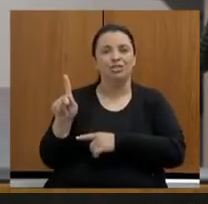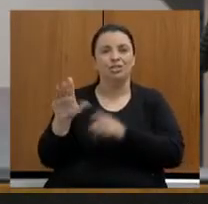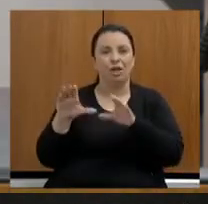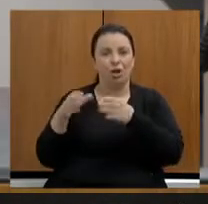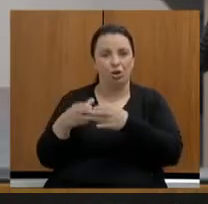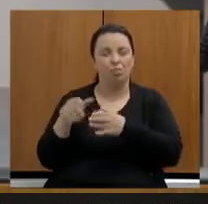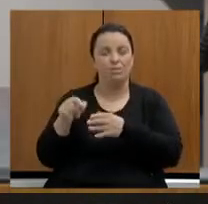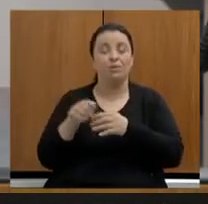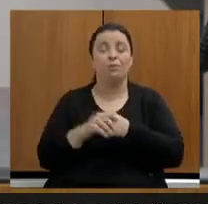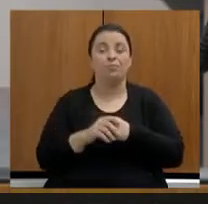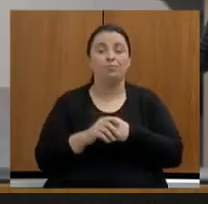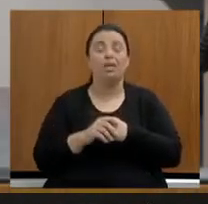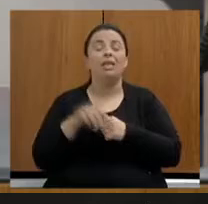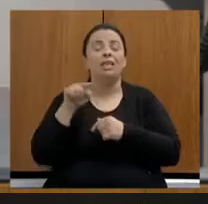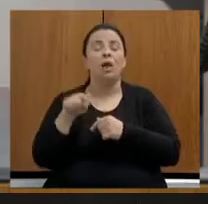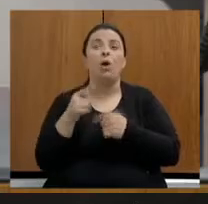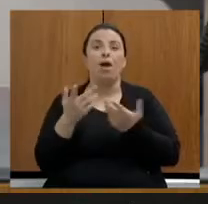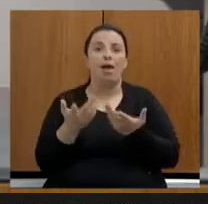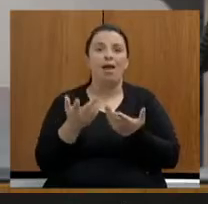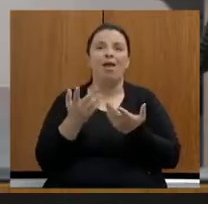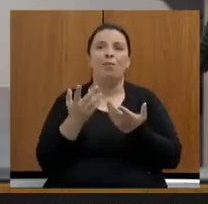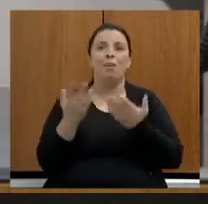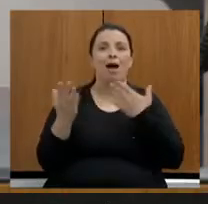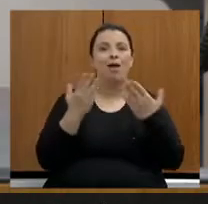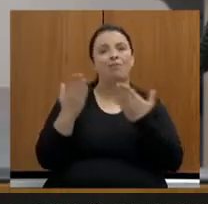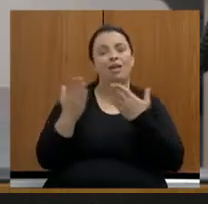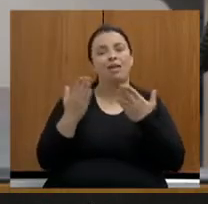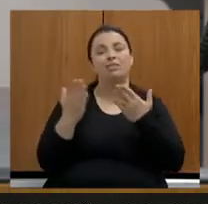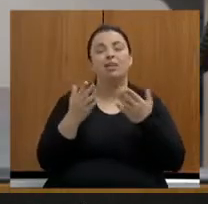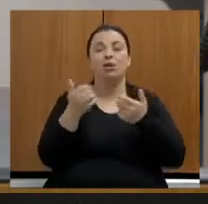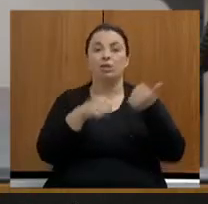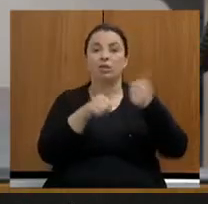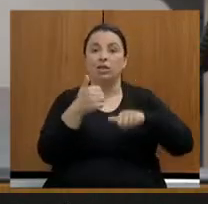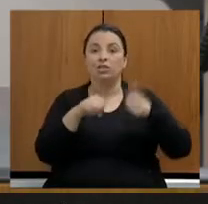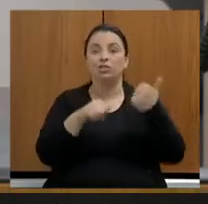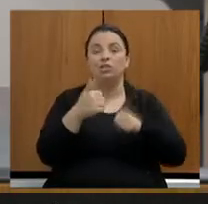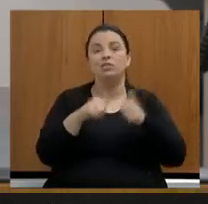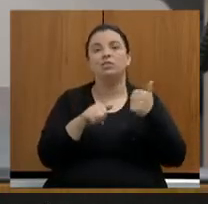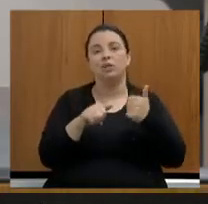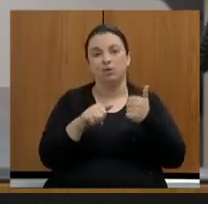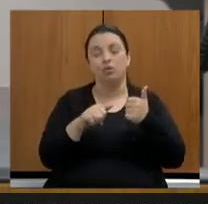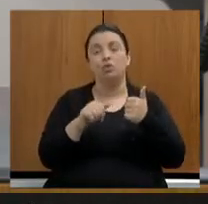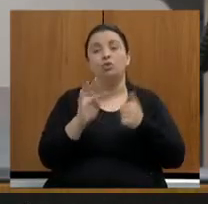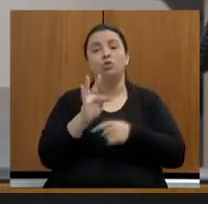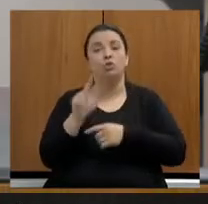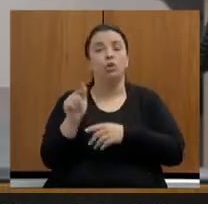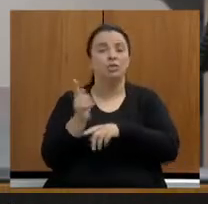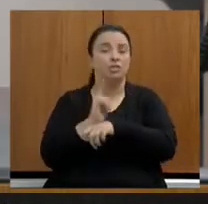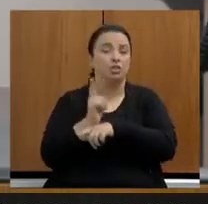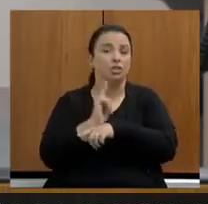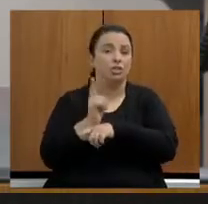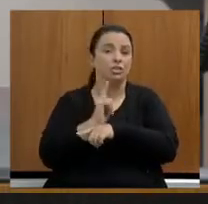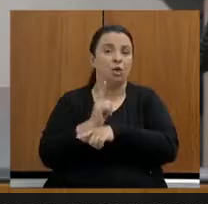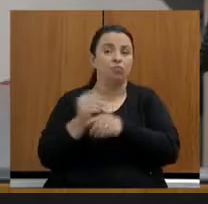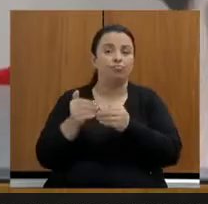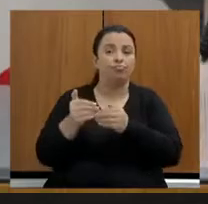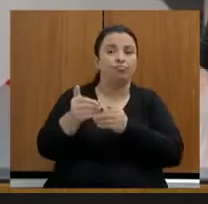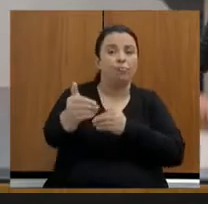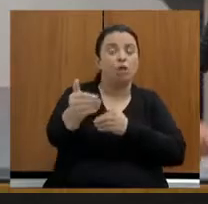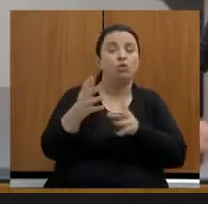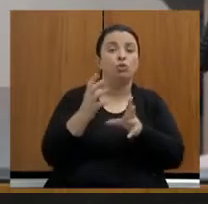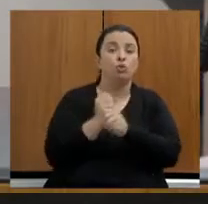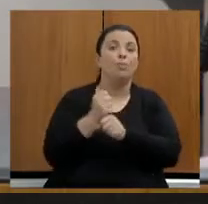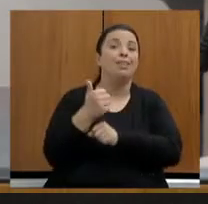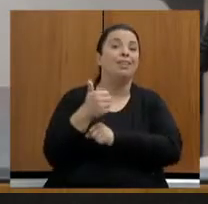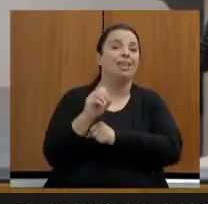Legislativo como parâmetro de avaliação das gestões né todas as gestões que vieram nos próximos dez anos pode passar para o